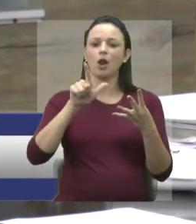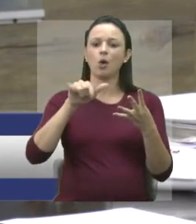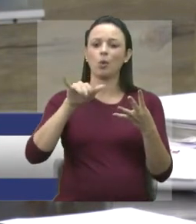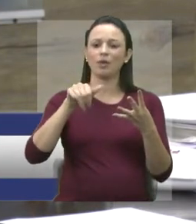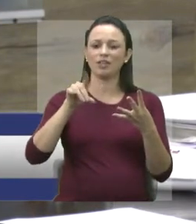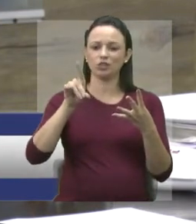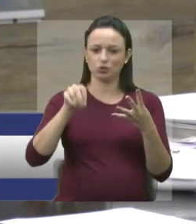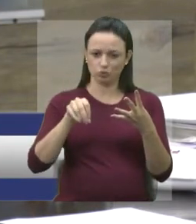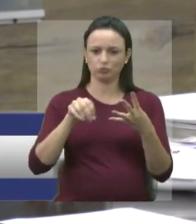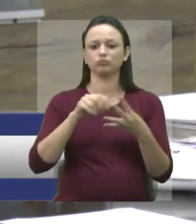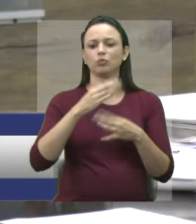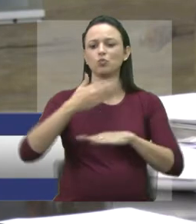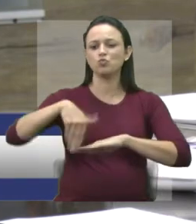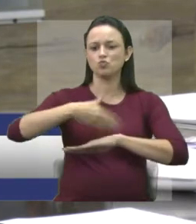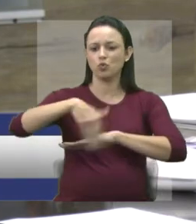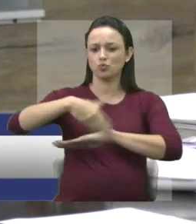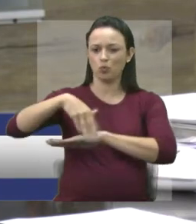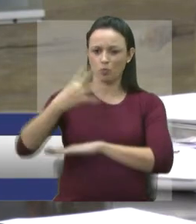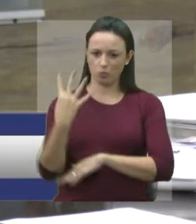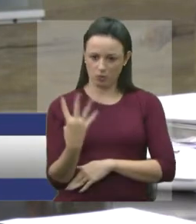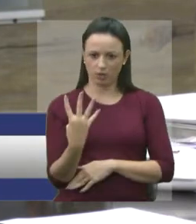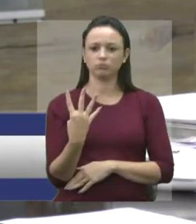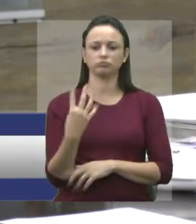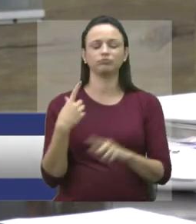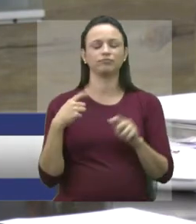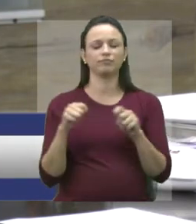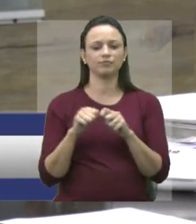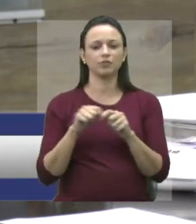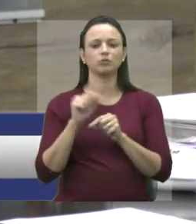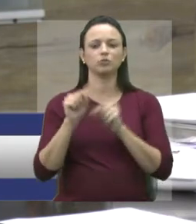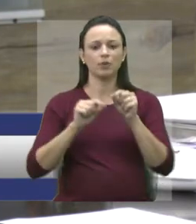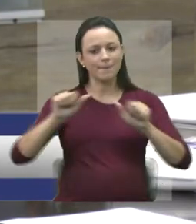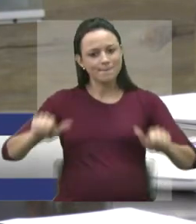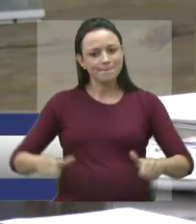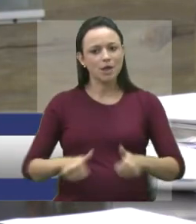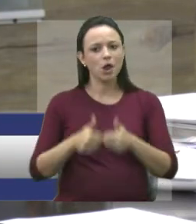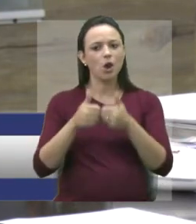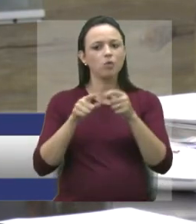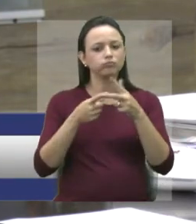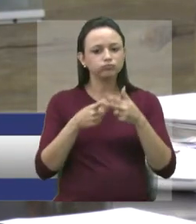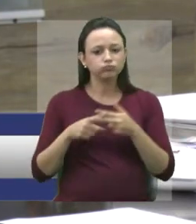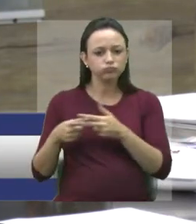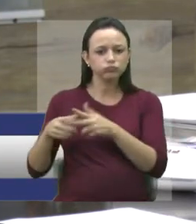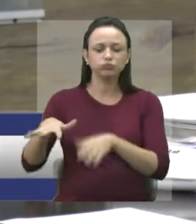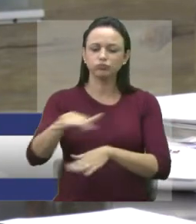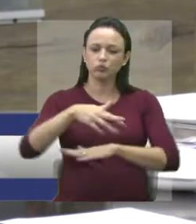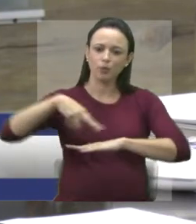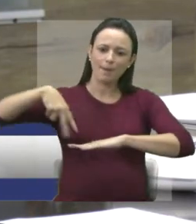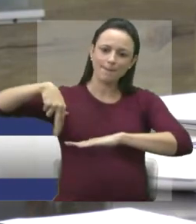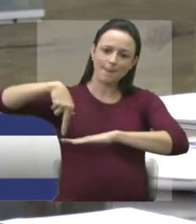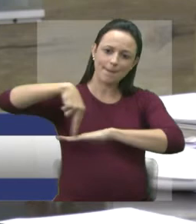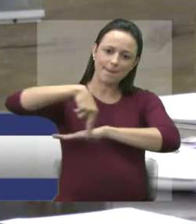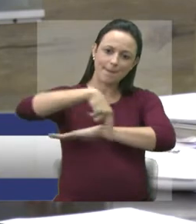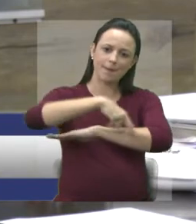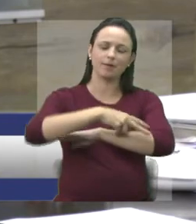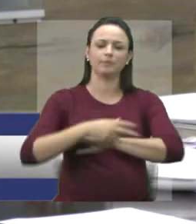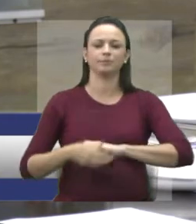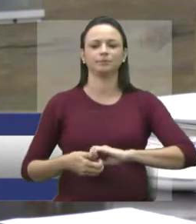Ângelo Voltolin, para que sejam realizadas melhorias necessárias em todo o calçamento do